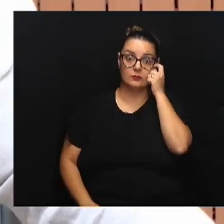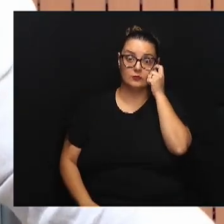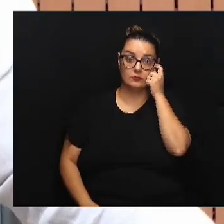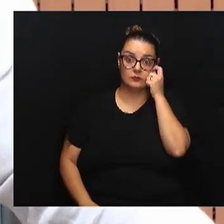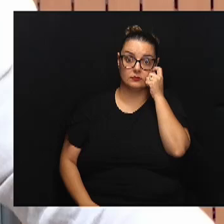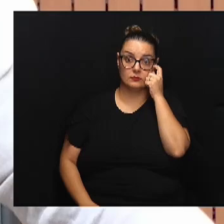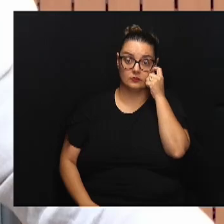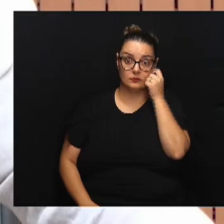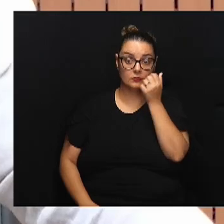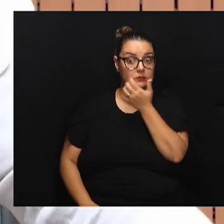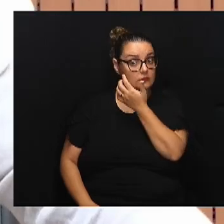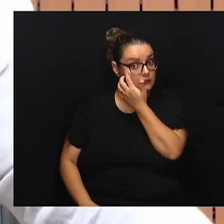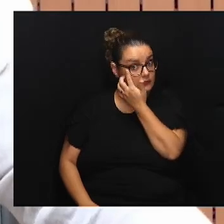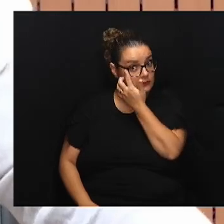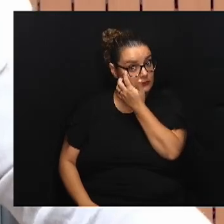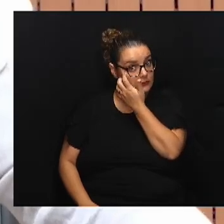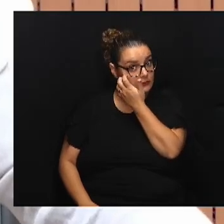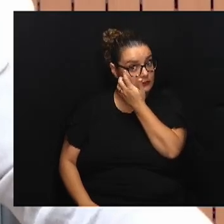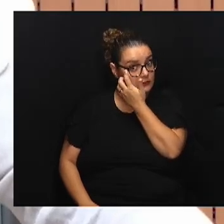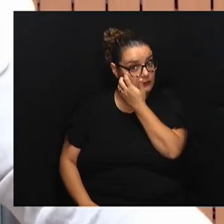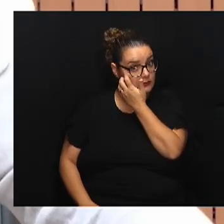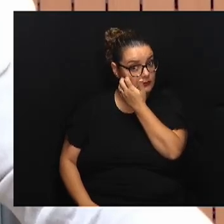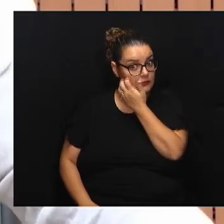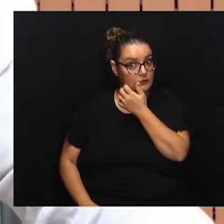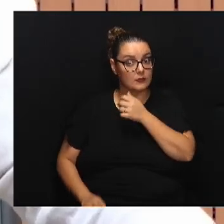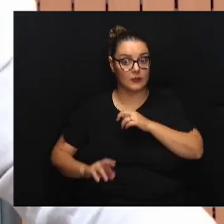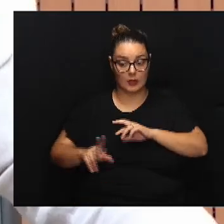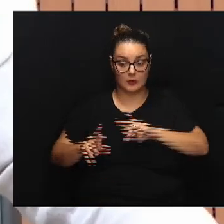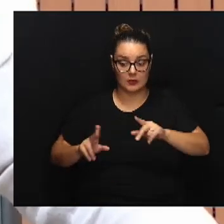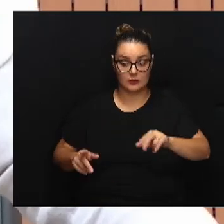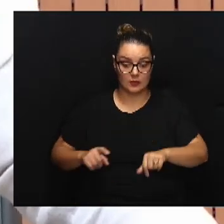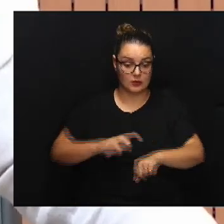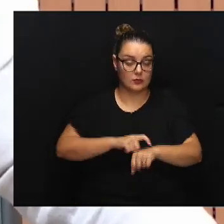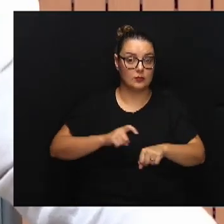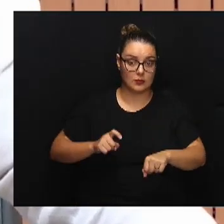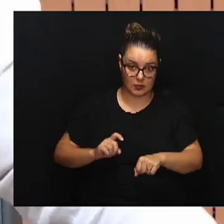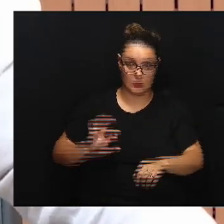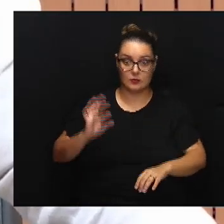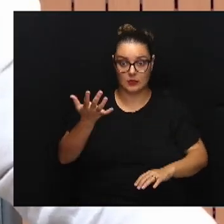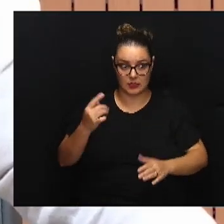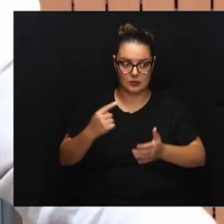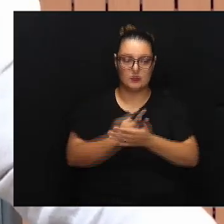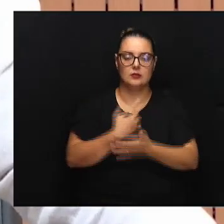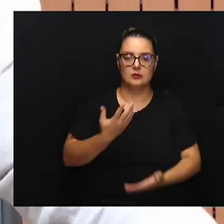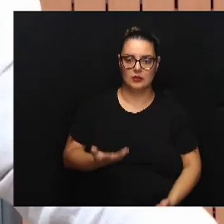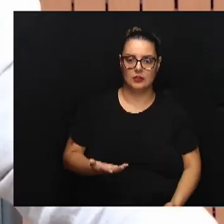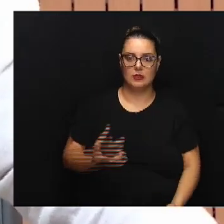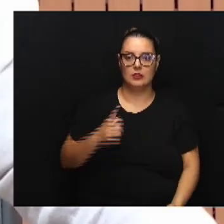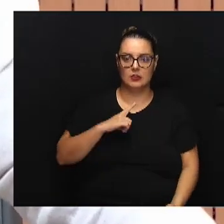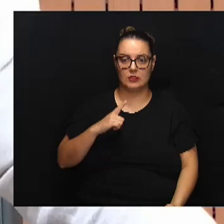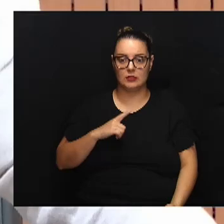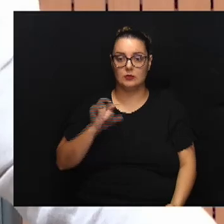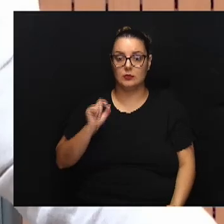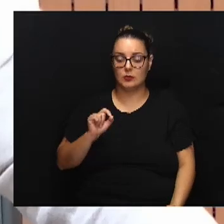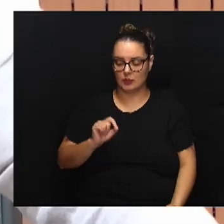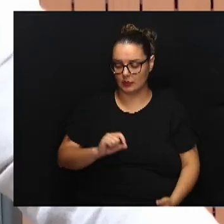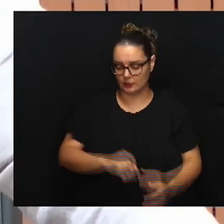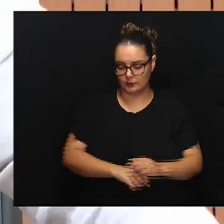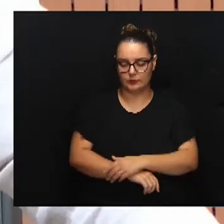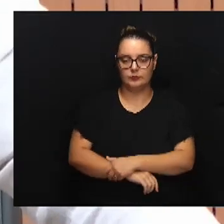bem contundente, assim, ela apareceu em vários momentos. Nós temos o seguinte, né? Nós